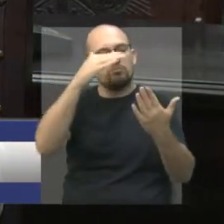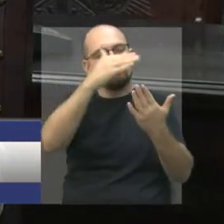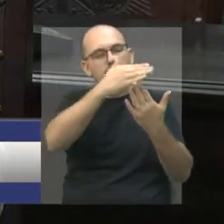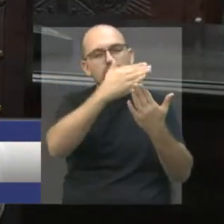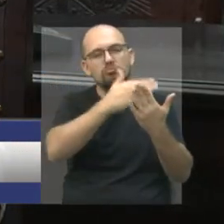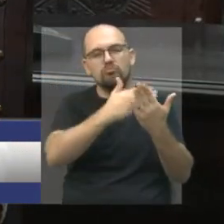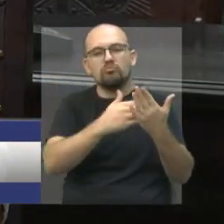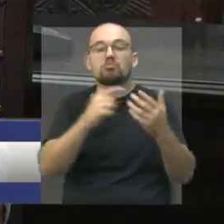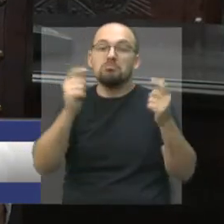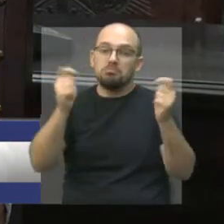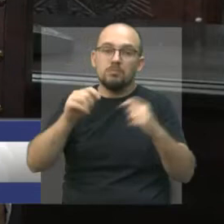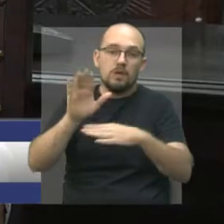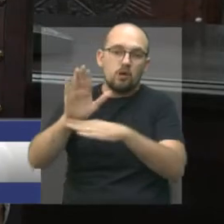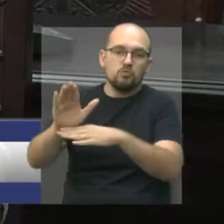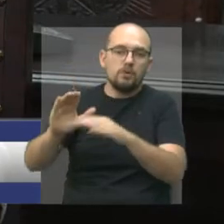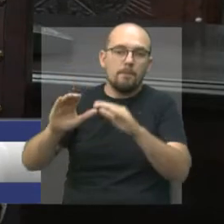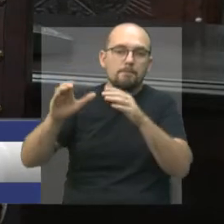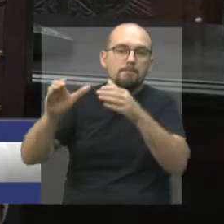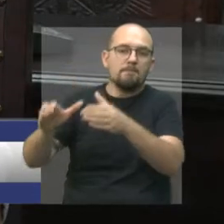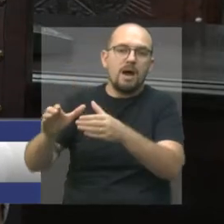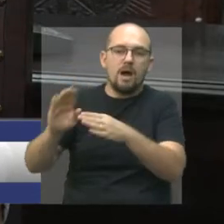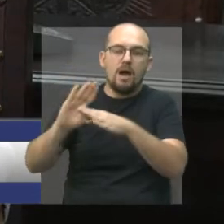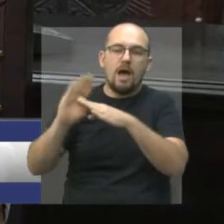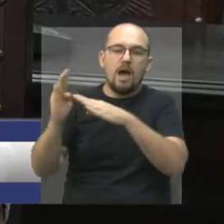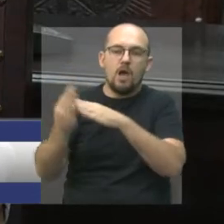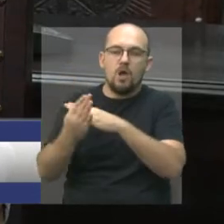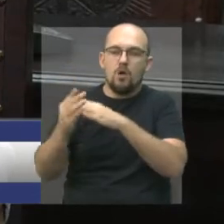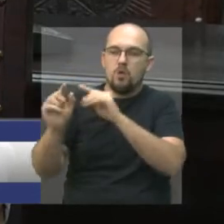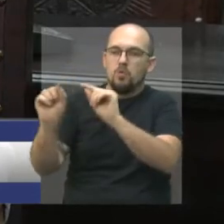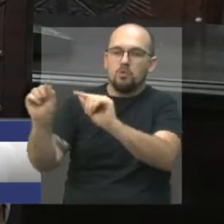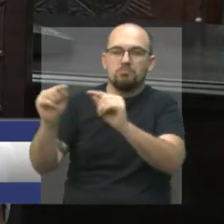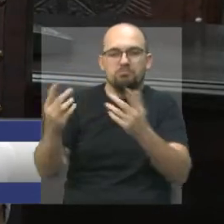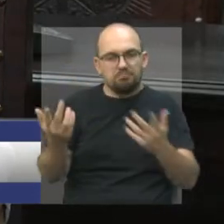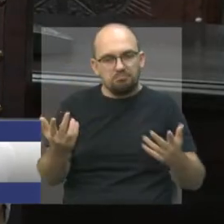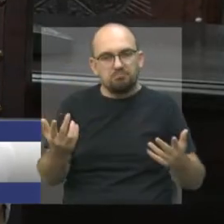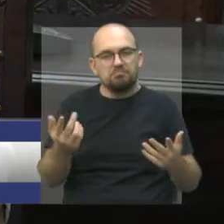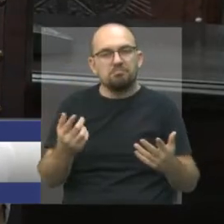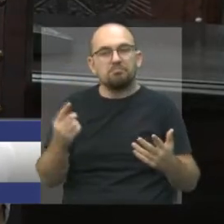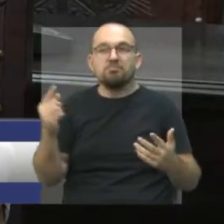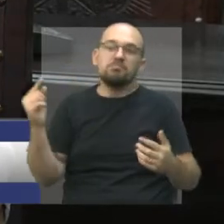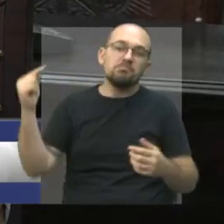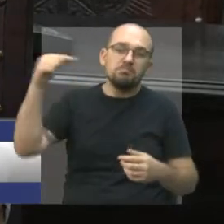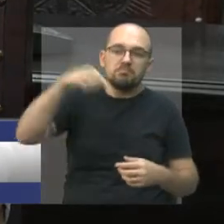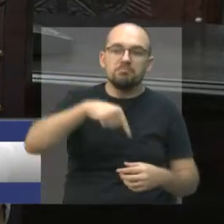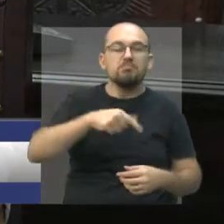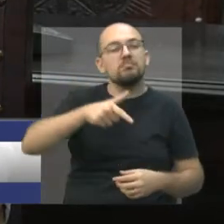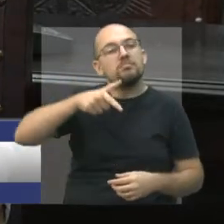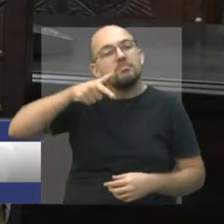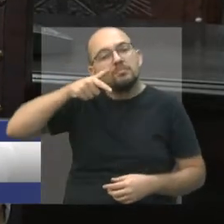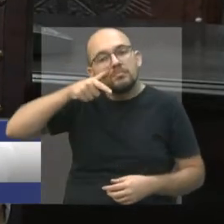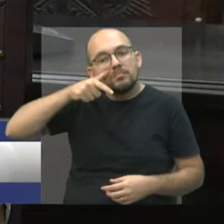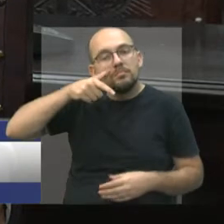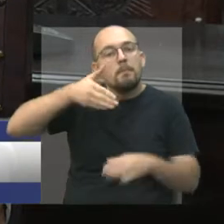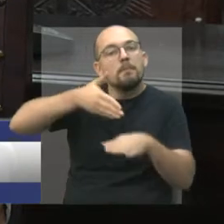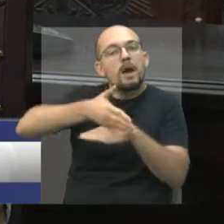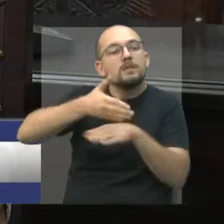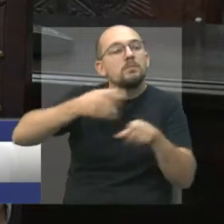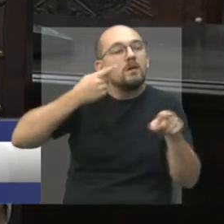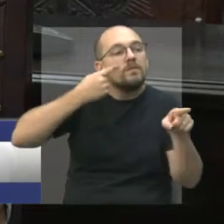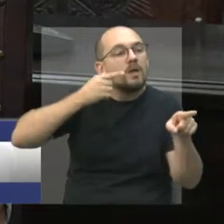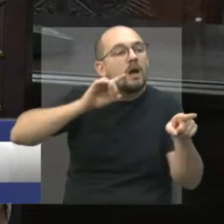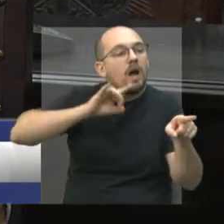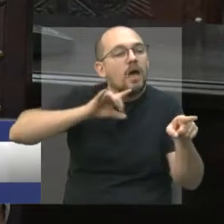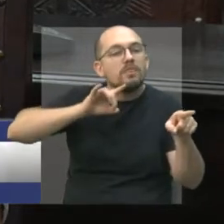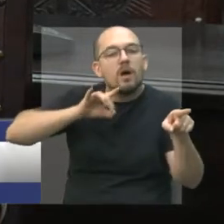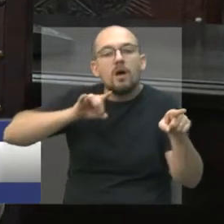alguns bairros, se não como um todo a nossa cidade, de estar aqui presente e de participar das votações? Eu